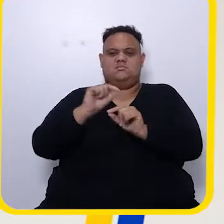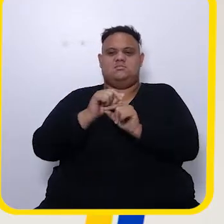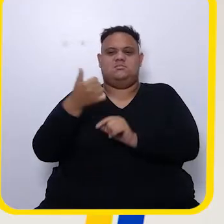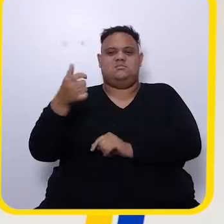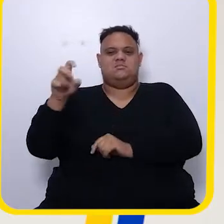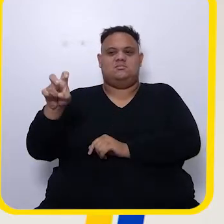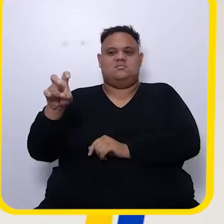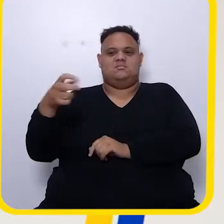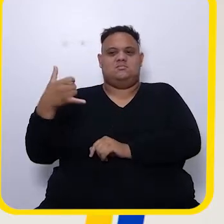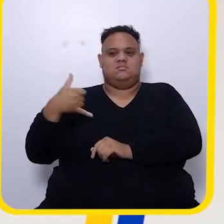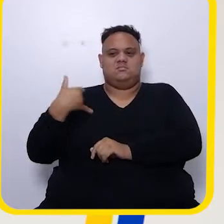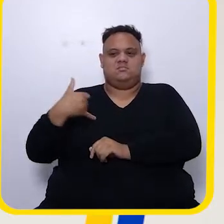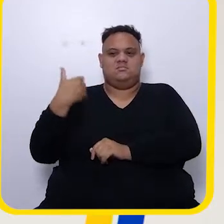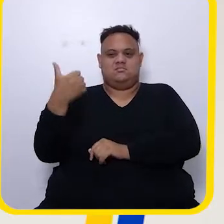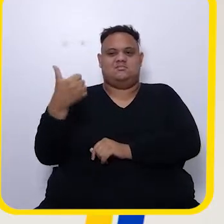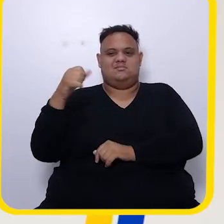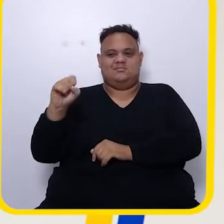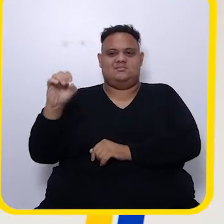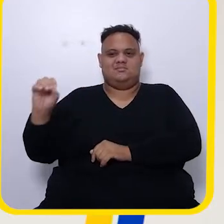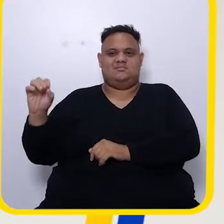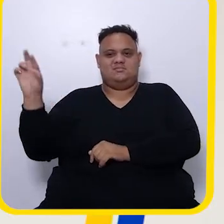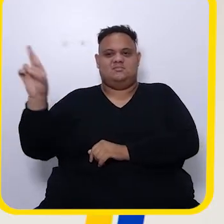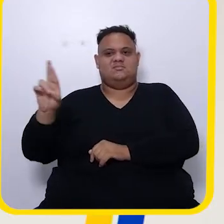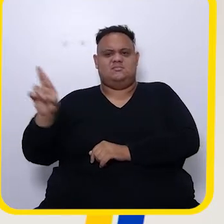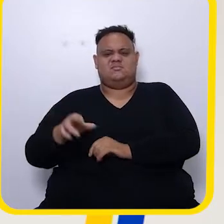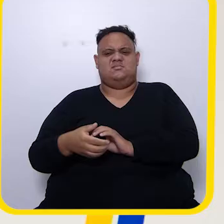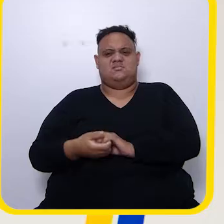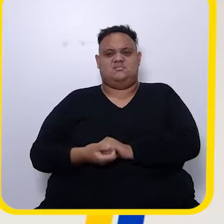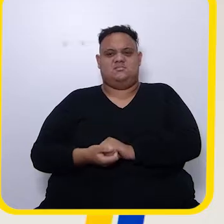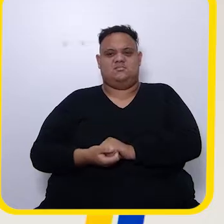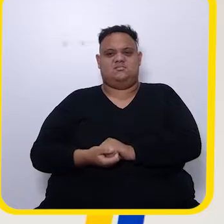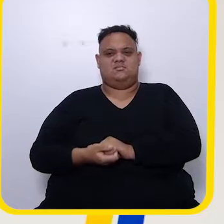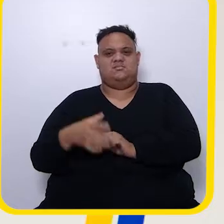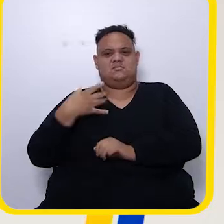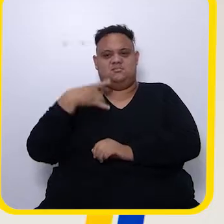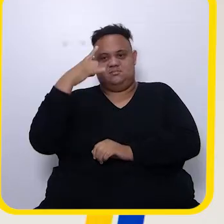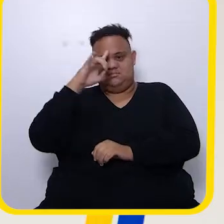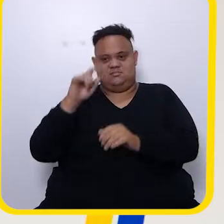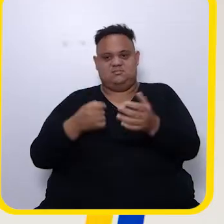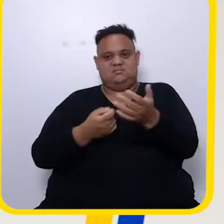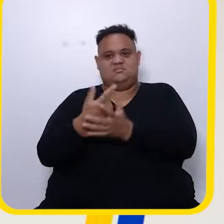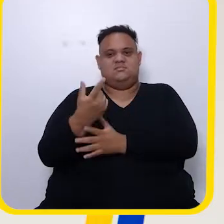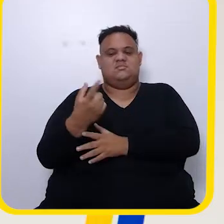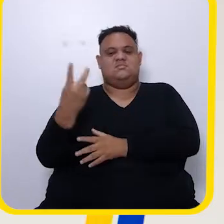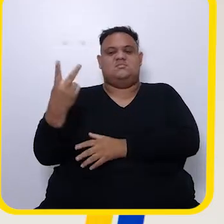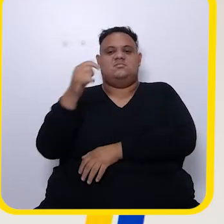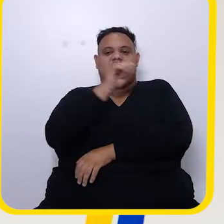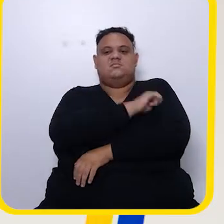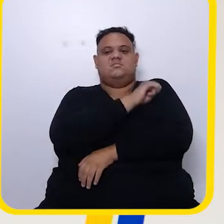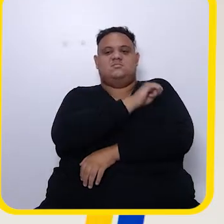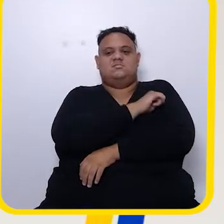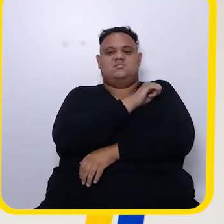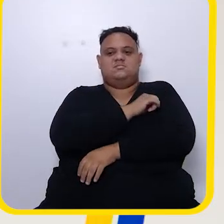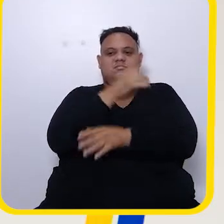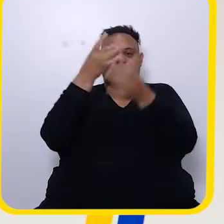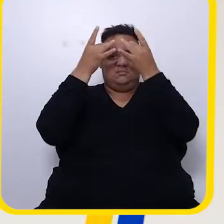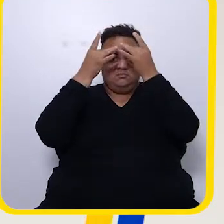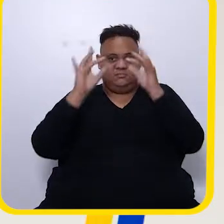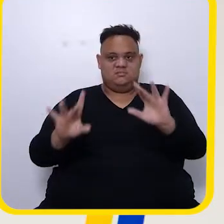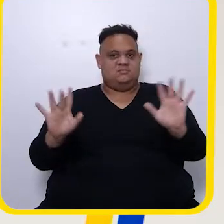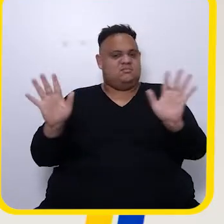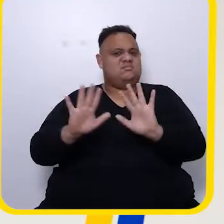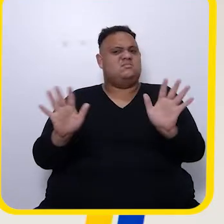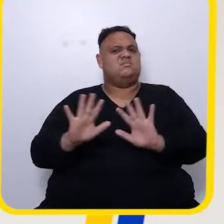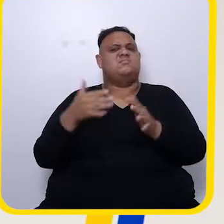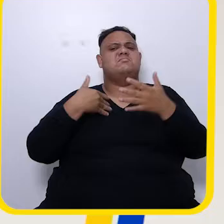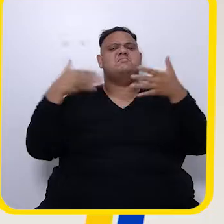O presente custaria R$ 180. No dia da compra, dois alunos desistiram de participar, o